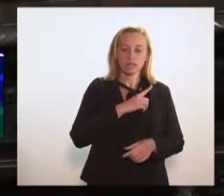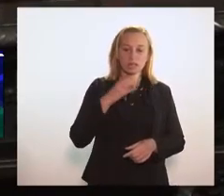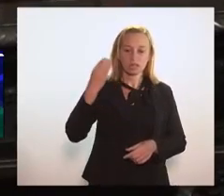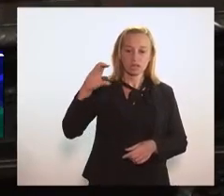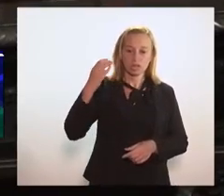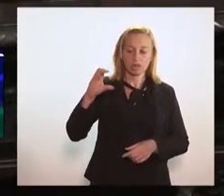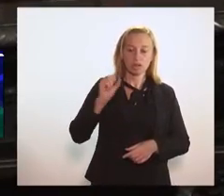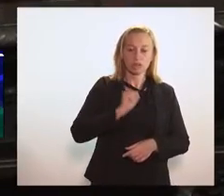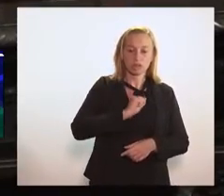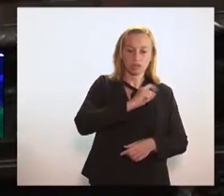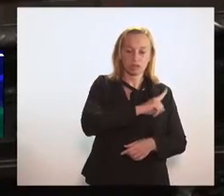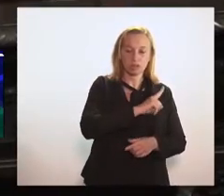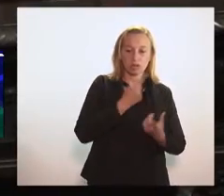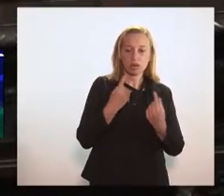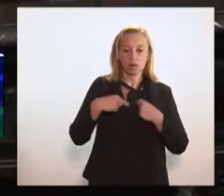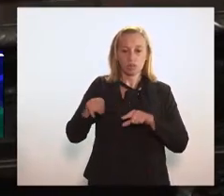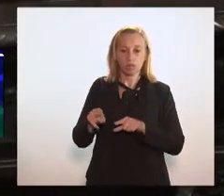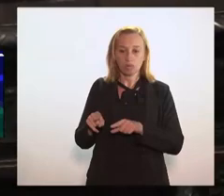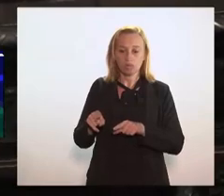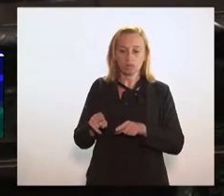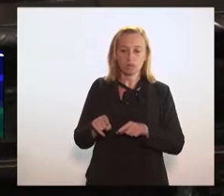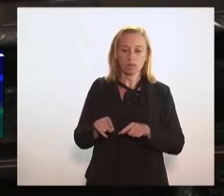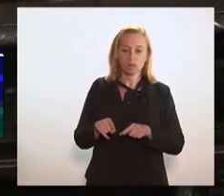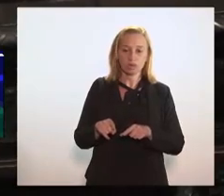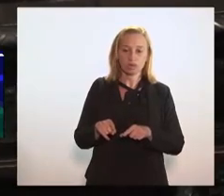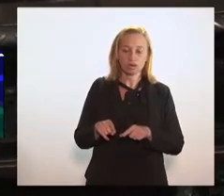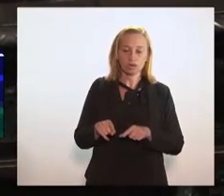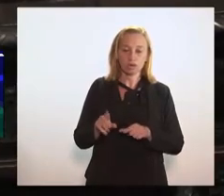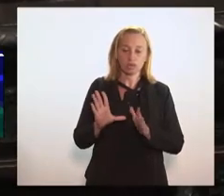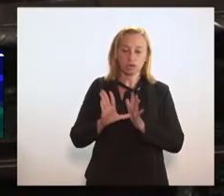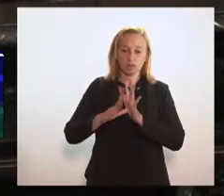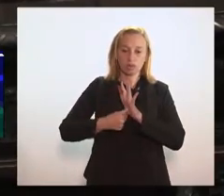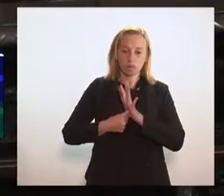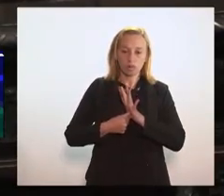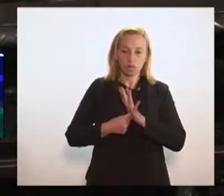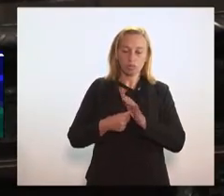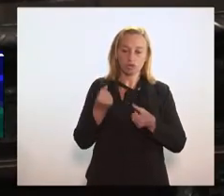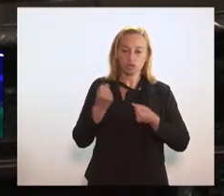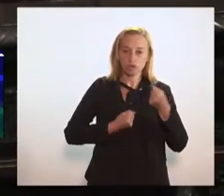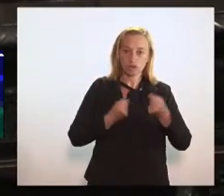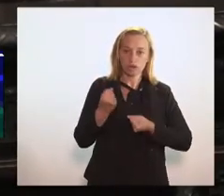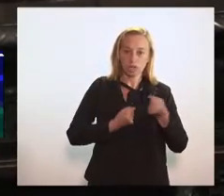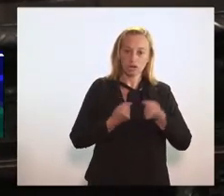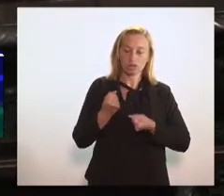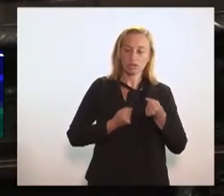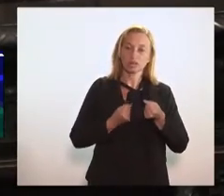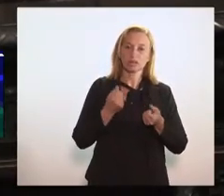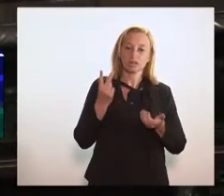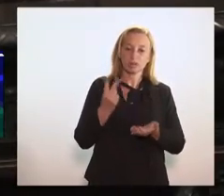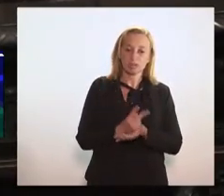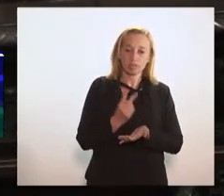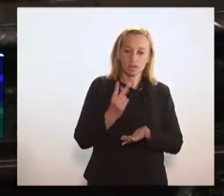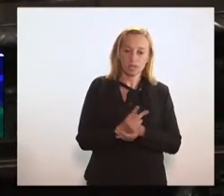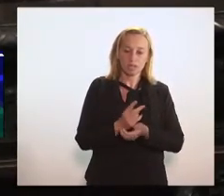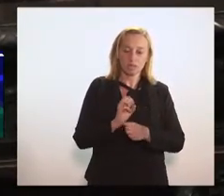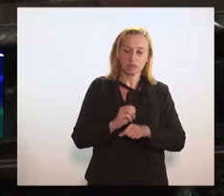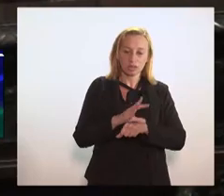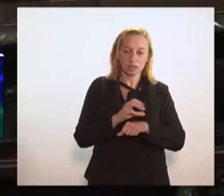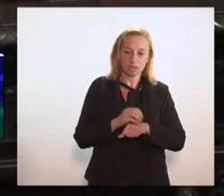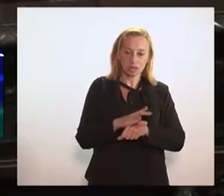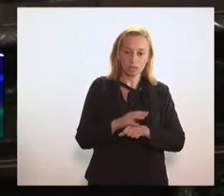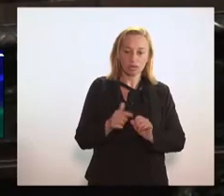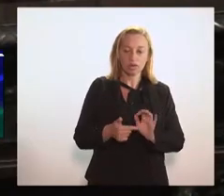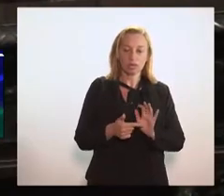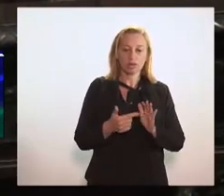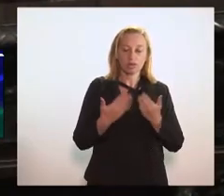Gonçalo no combate ao crime de roubo de veículos, que apesar dos indicadores terem